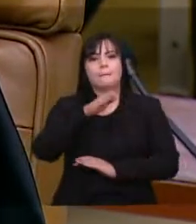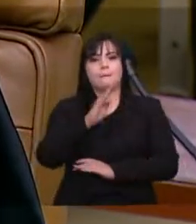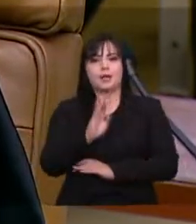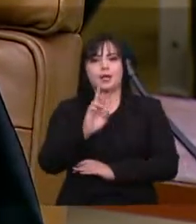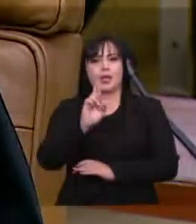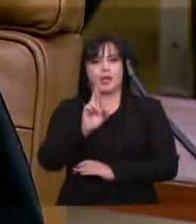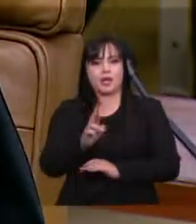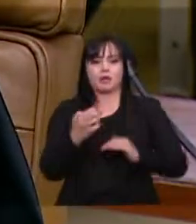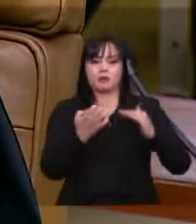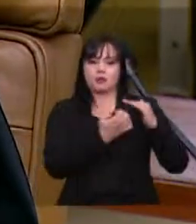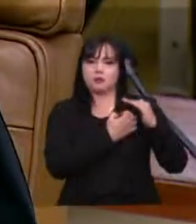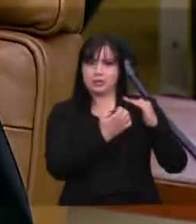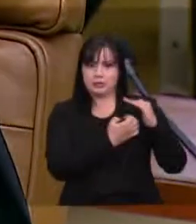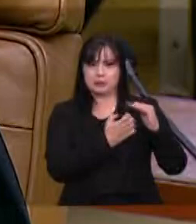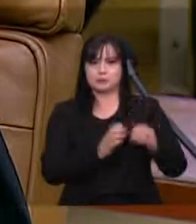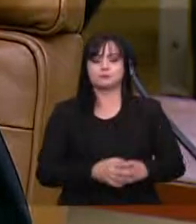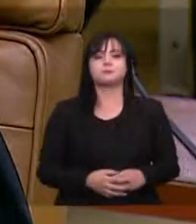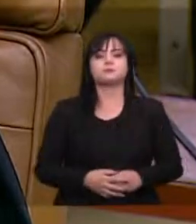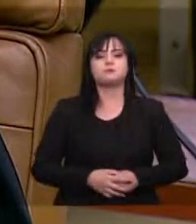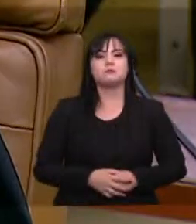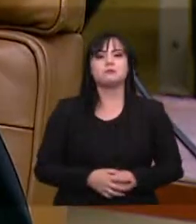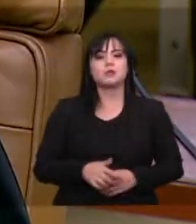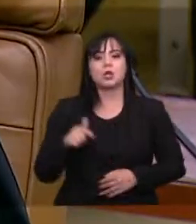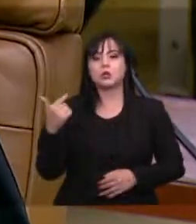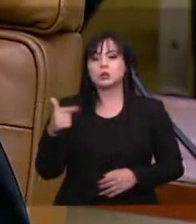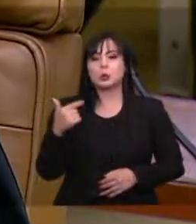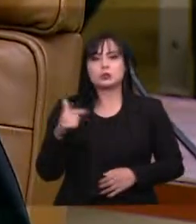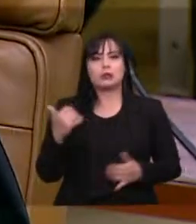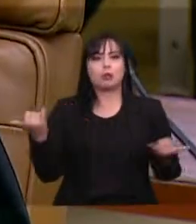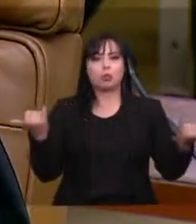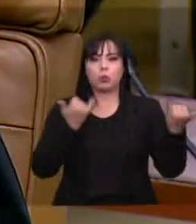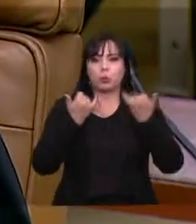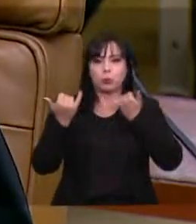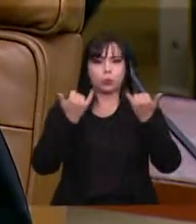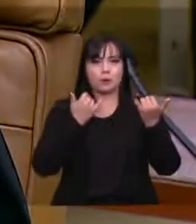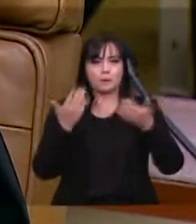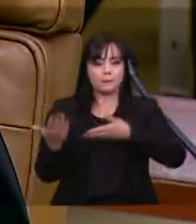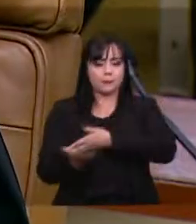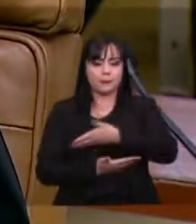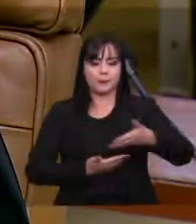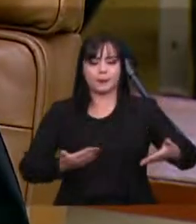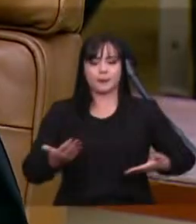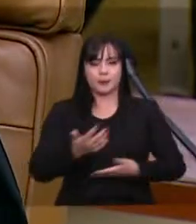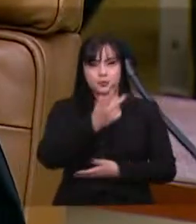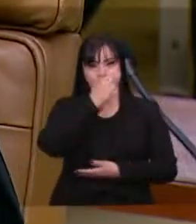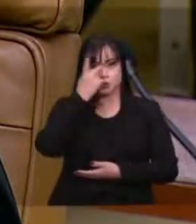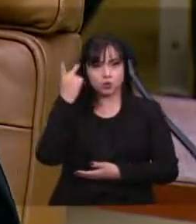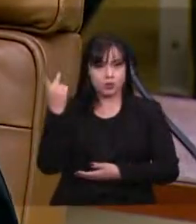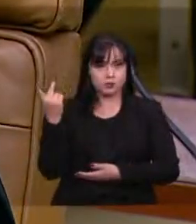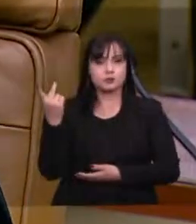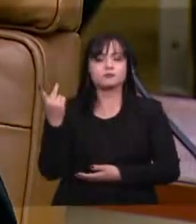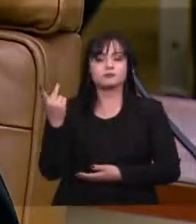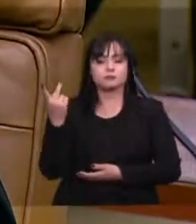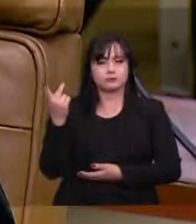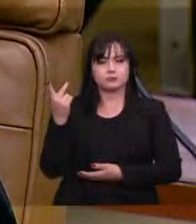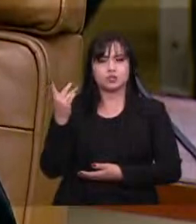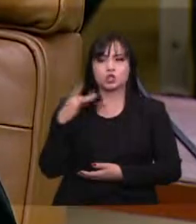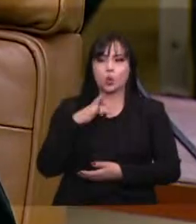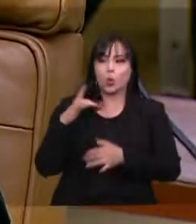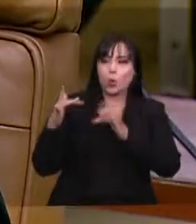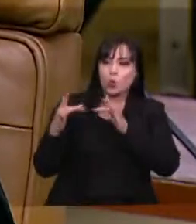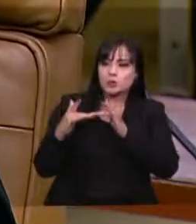BR distribuidor esse que não se tem se quer notícia da interlocução de pessoas que eram